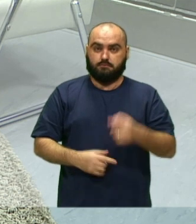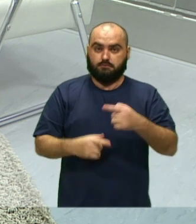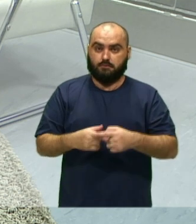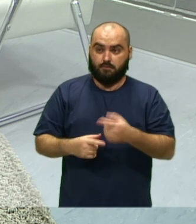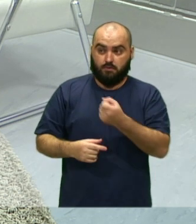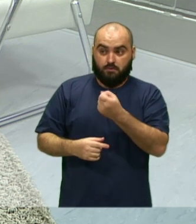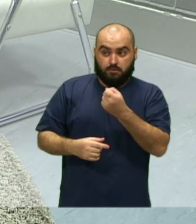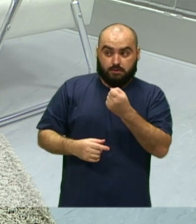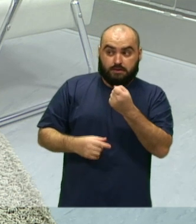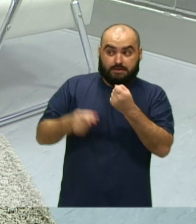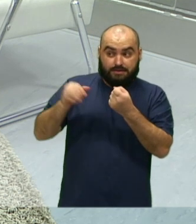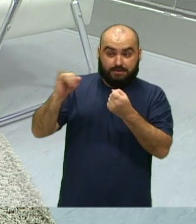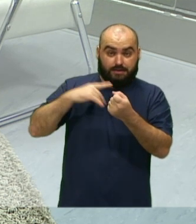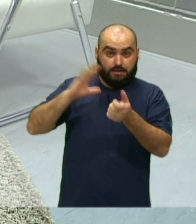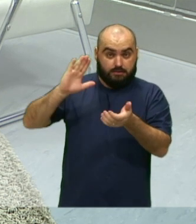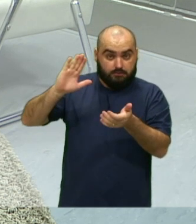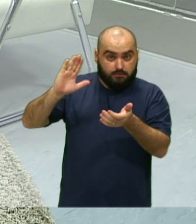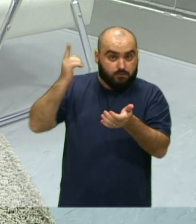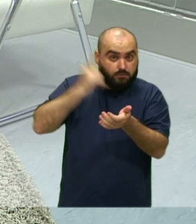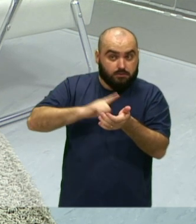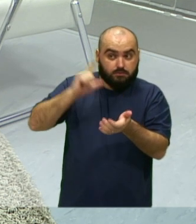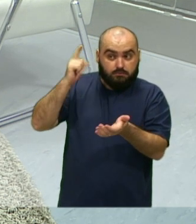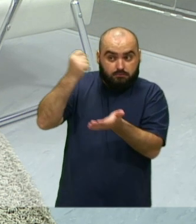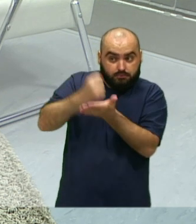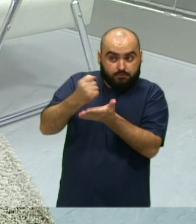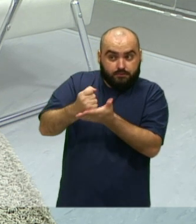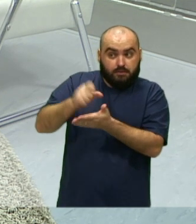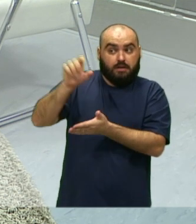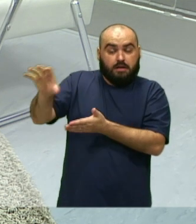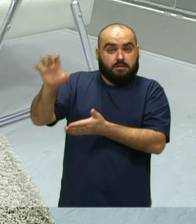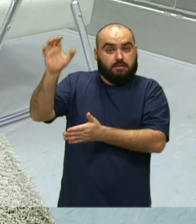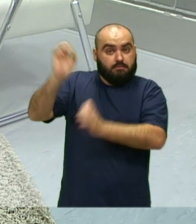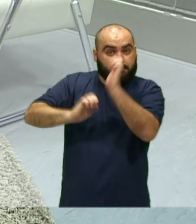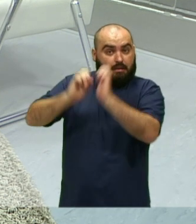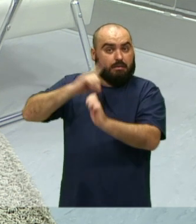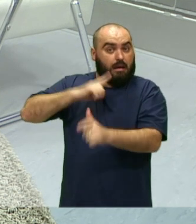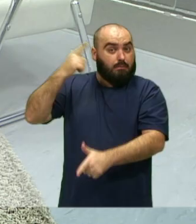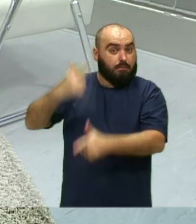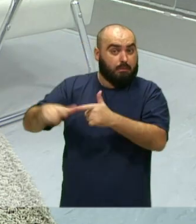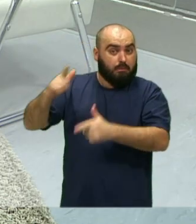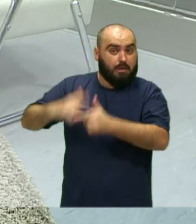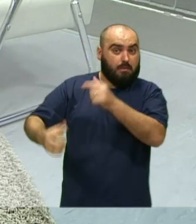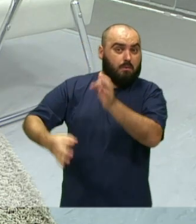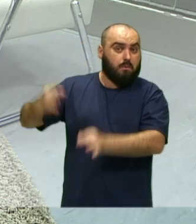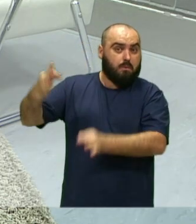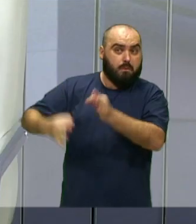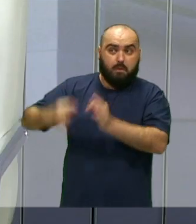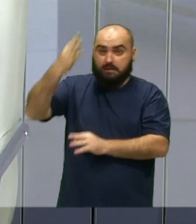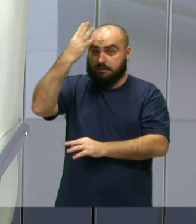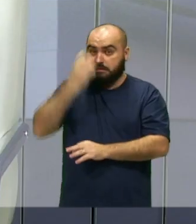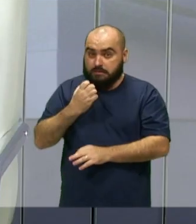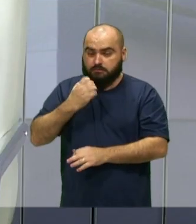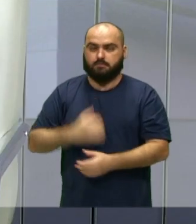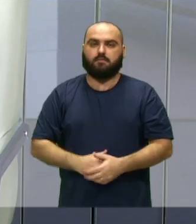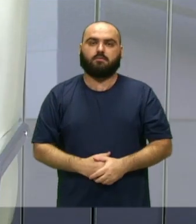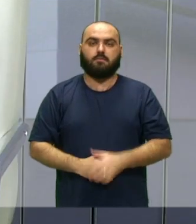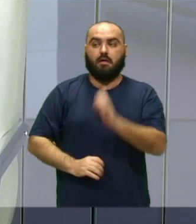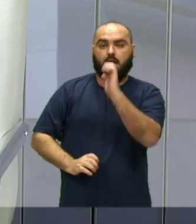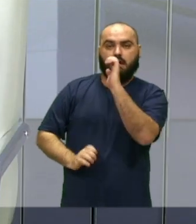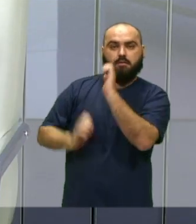que, se ele fechasse com essa empresa, ele teria um problema jurídico muito sério. A empresa, ela